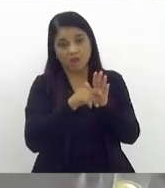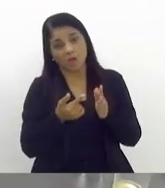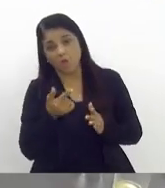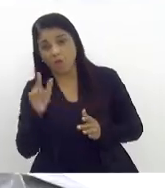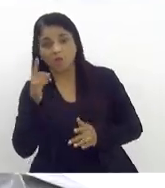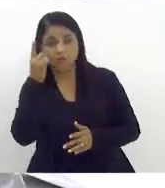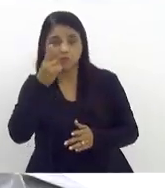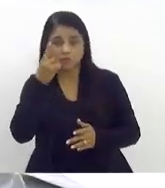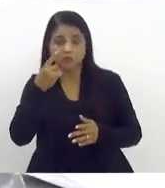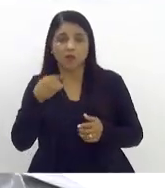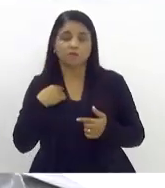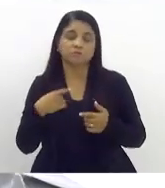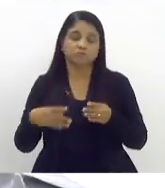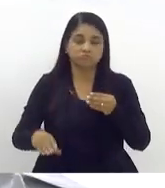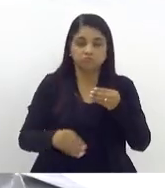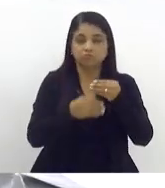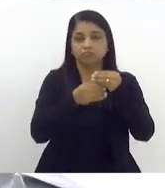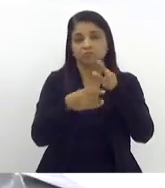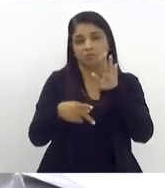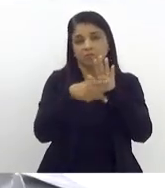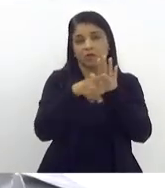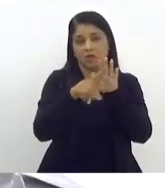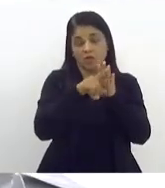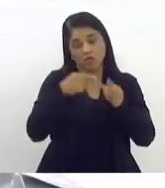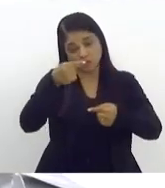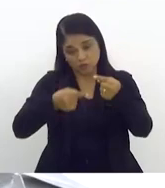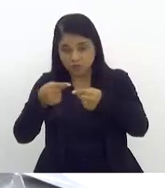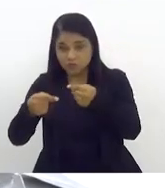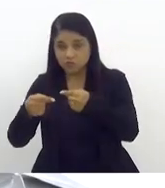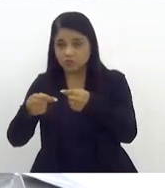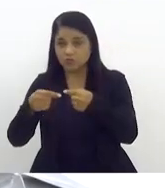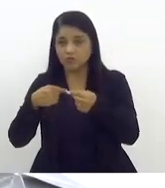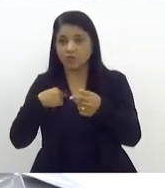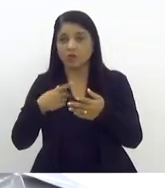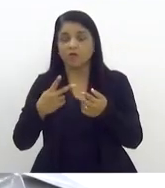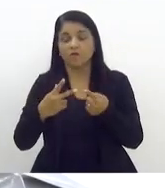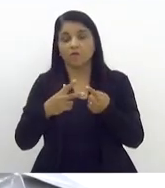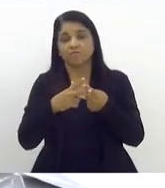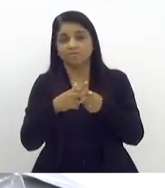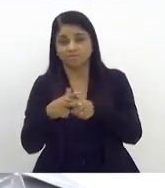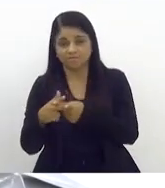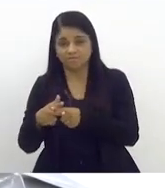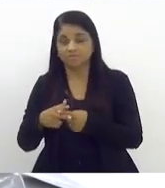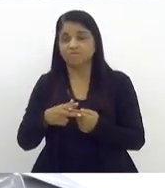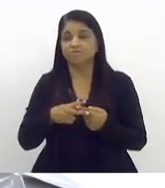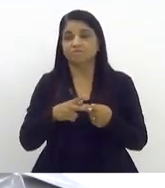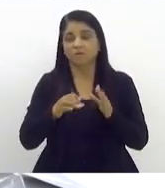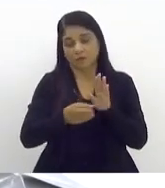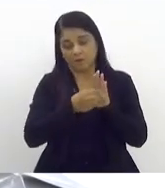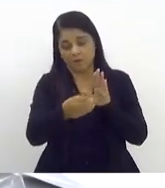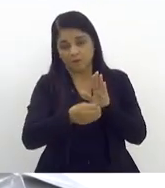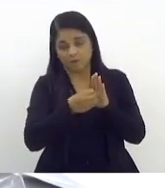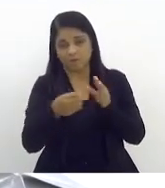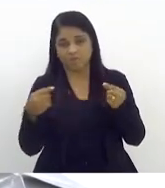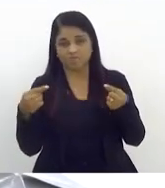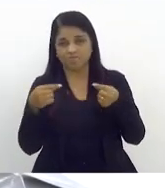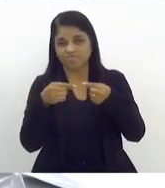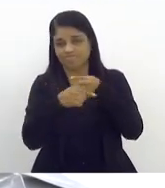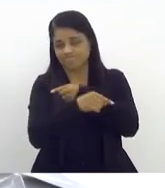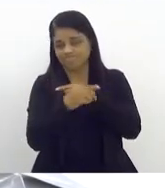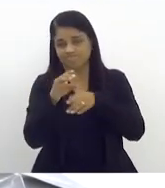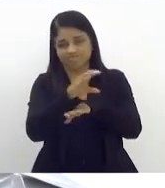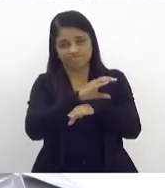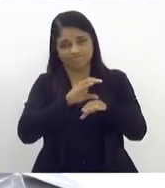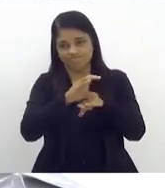discute oportunamente. E aí vamos. Então eu vou retificar o parecer. para dar o parecer pela inconstitucionalidade em razão